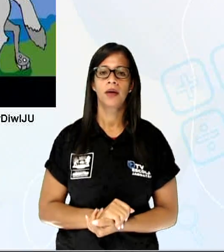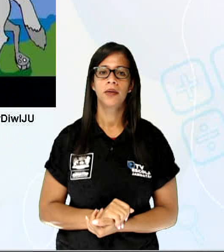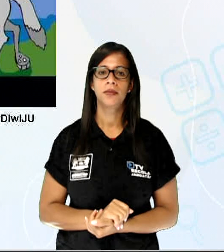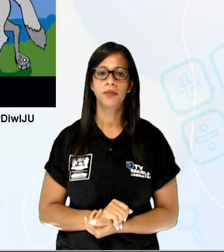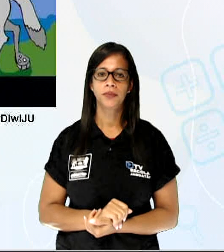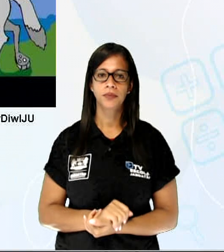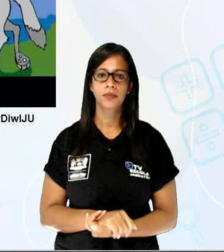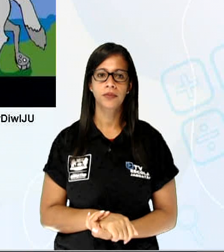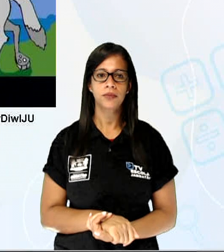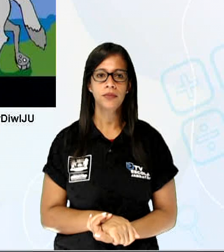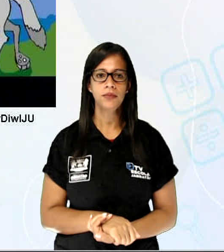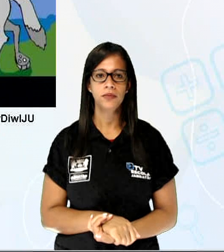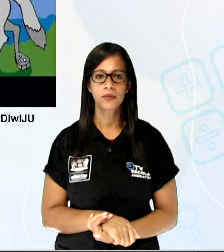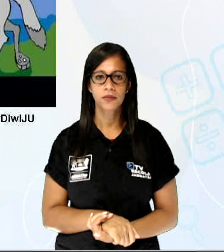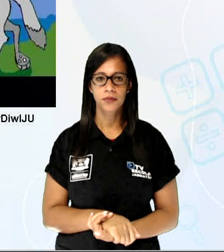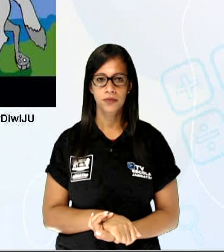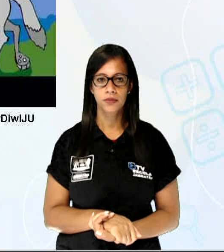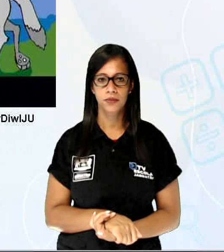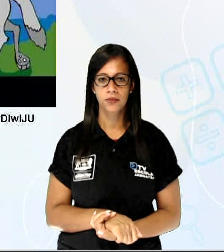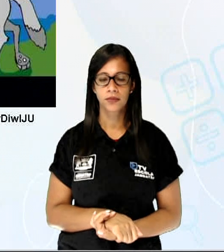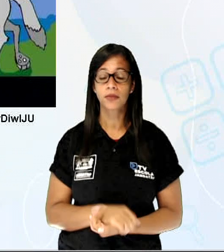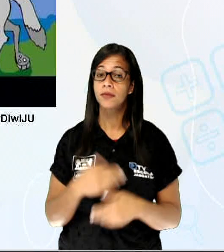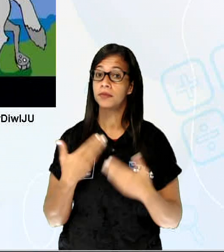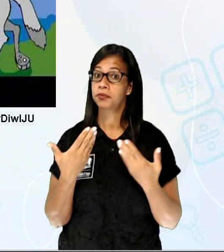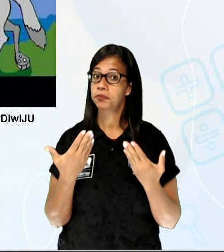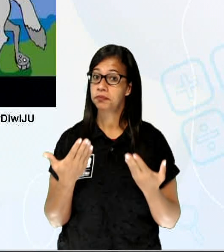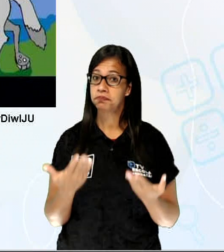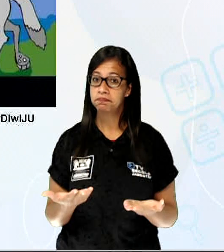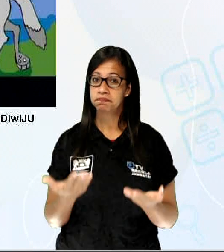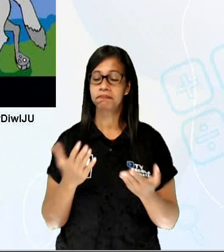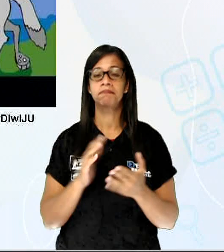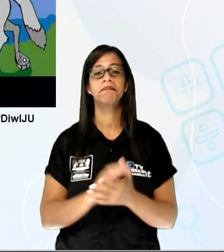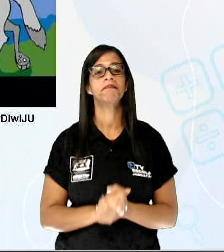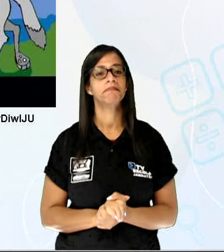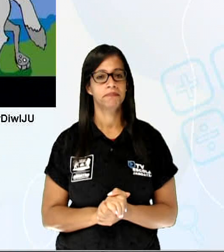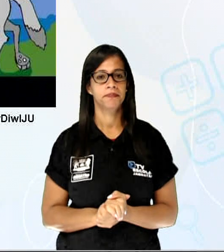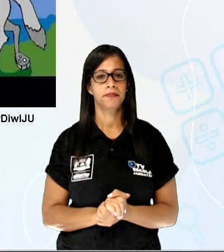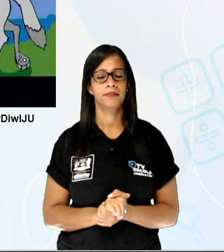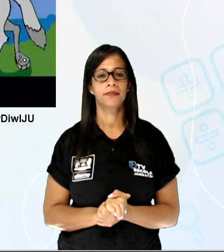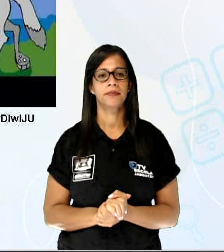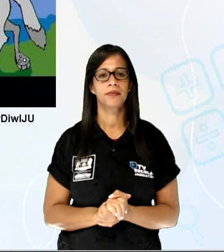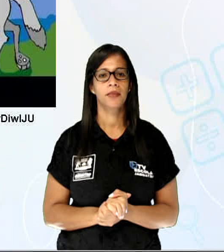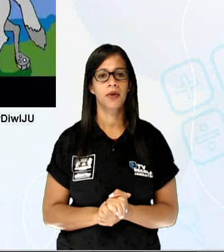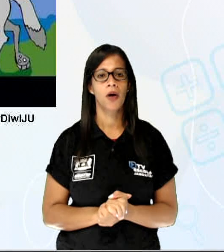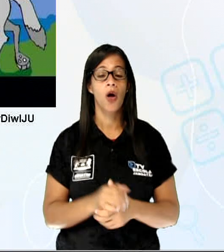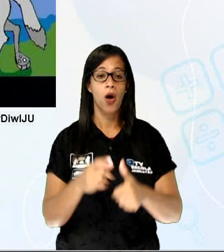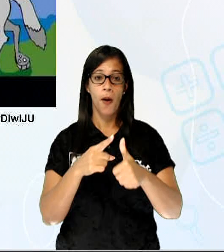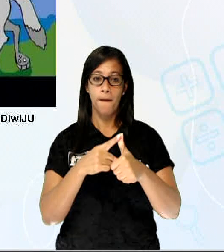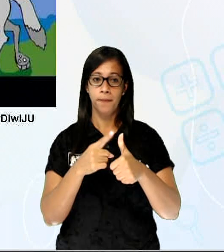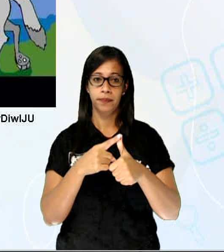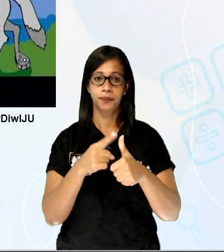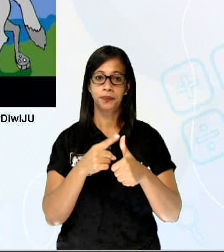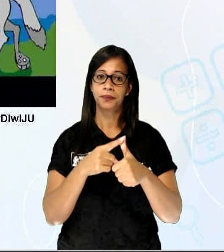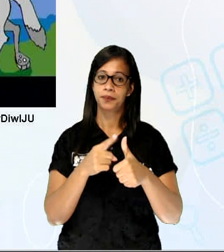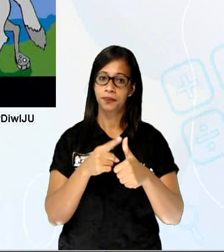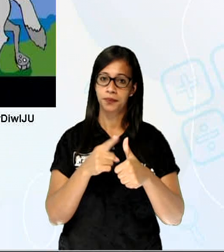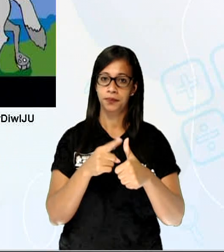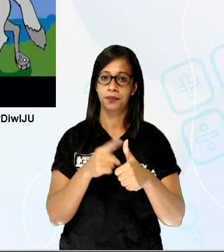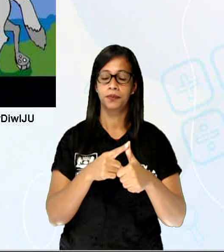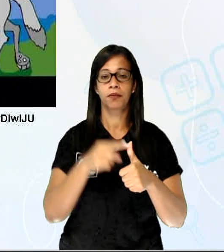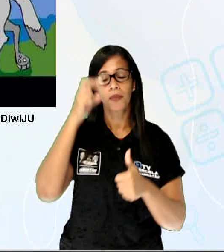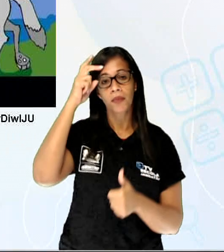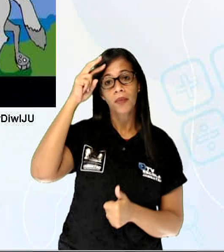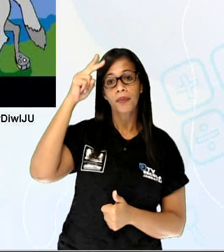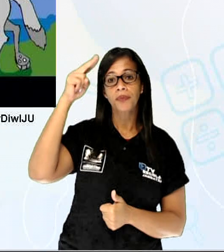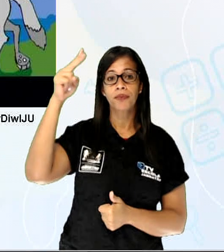ir. Pronto, galera. Agora a gente vai às nossas indicações. A primeira indicação é a incrível história da